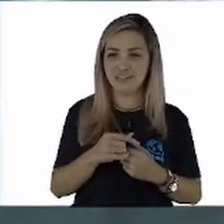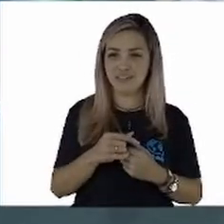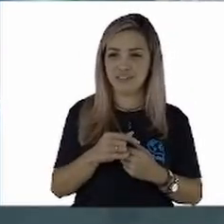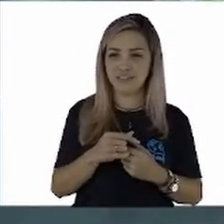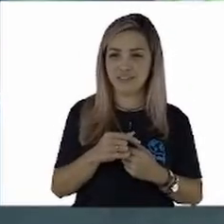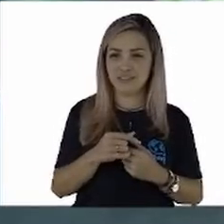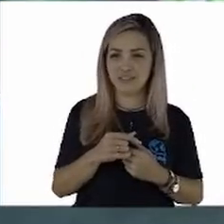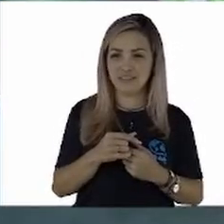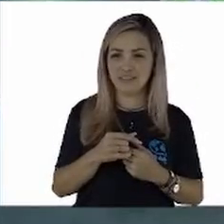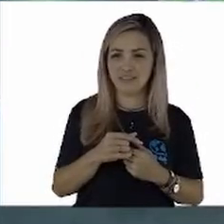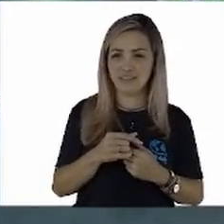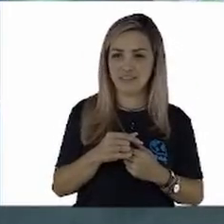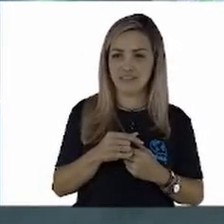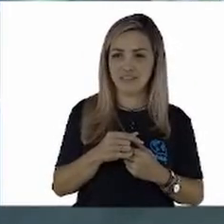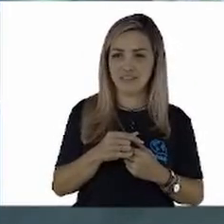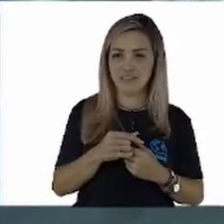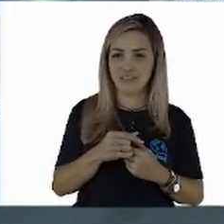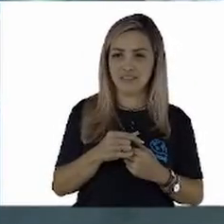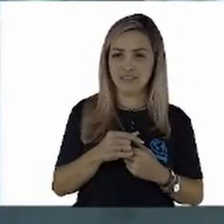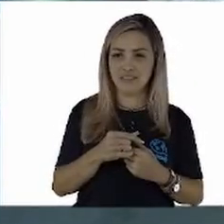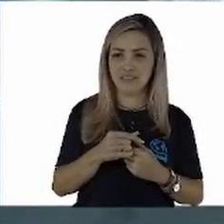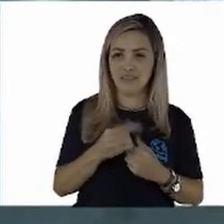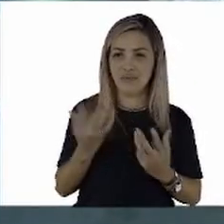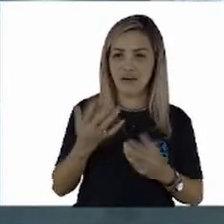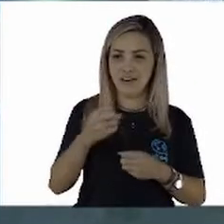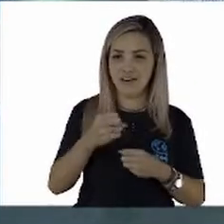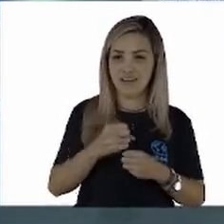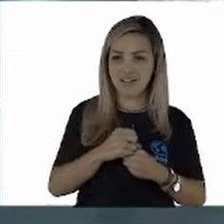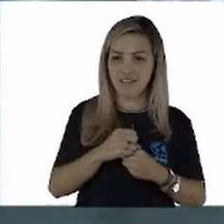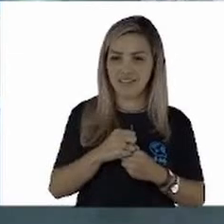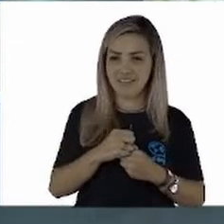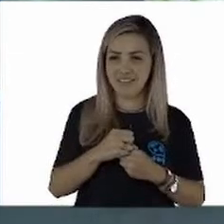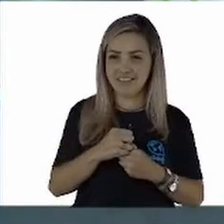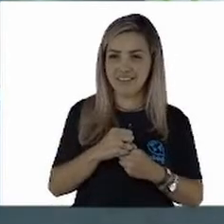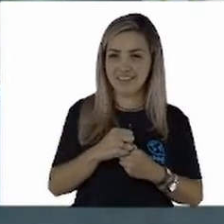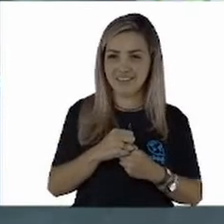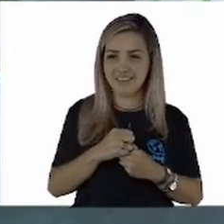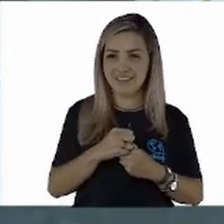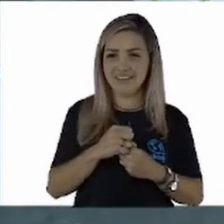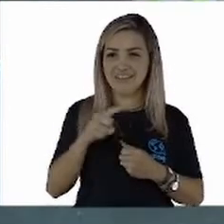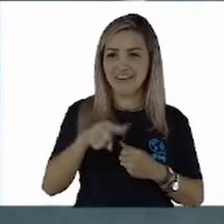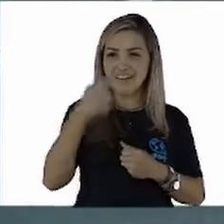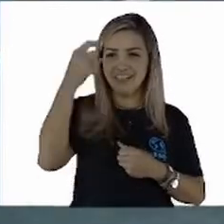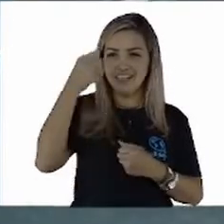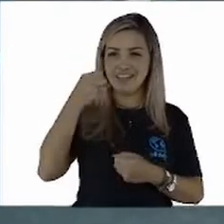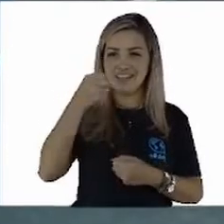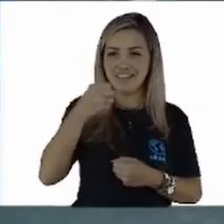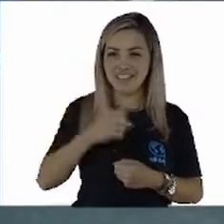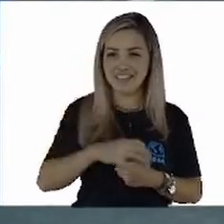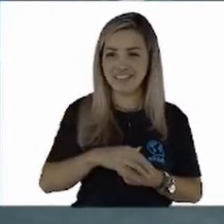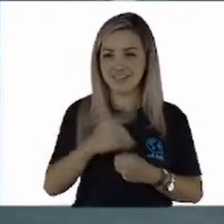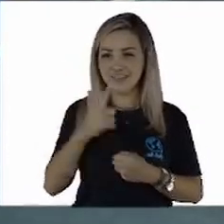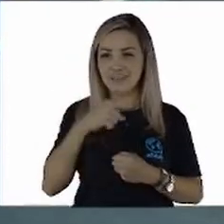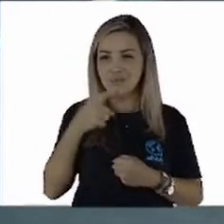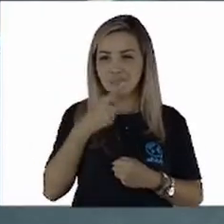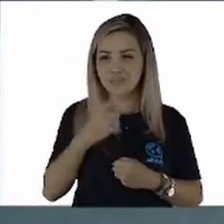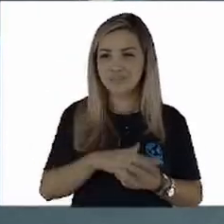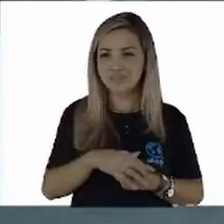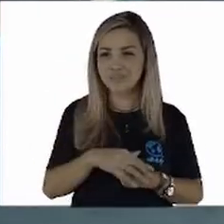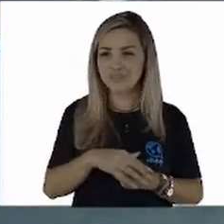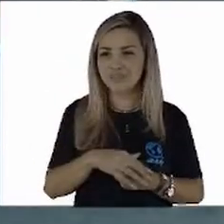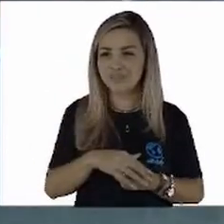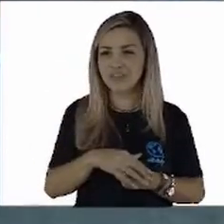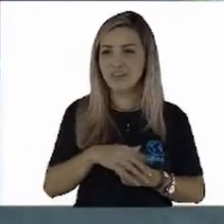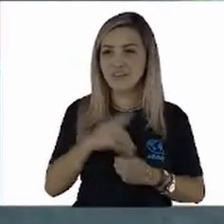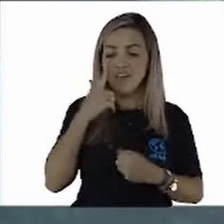cima. Encosta, Vitor Hugo. Aí. Um, dois, três. Em cima ou embaixo? Embaixo. Aponta pra ter certeza. Não tem dúvida. Olha o